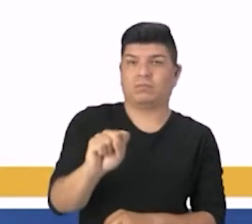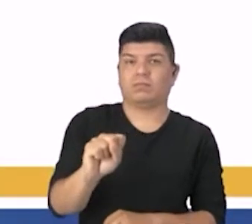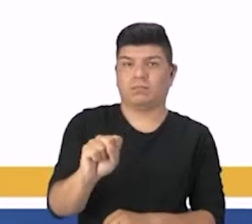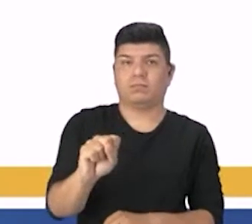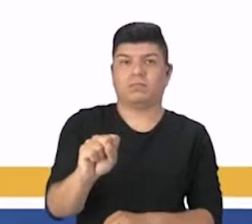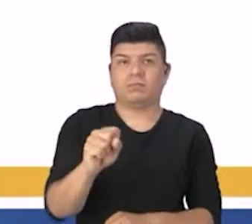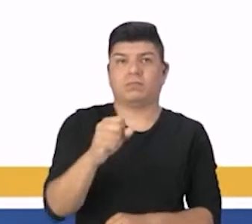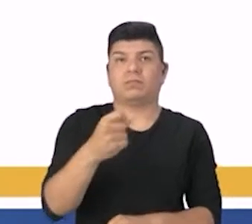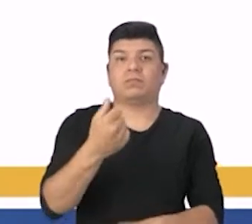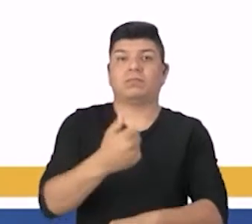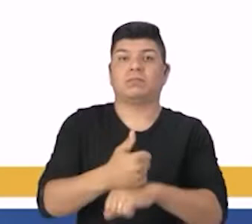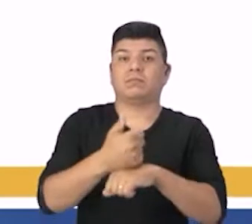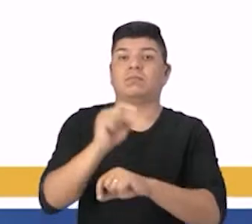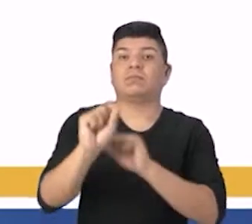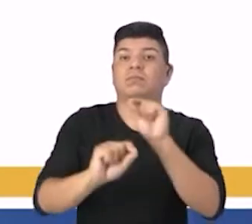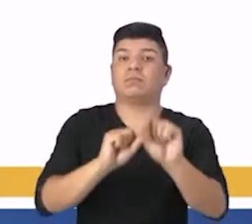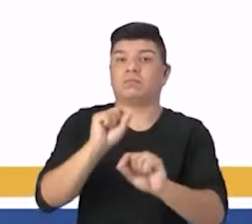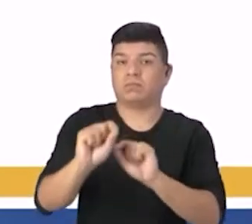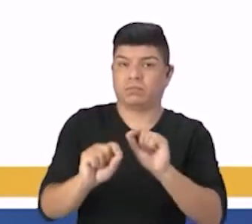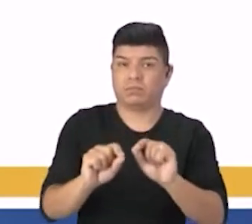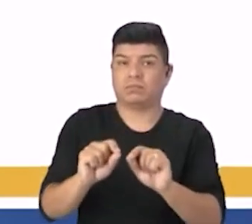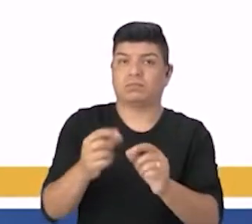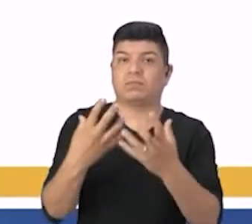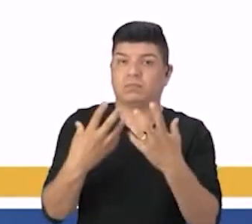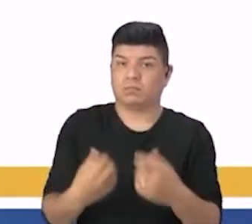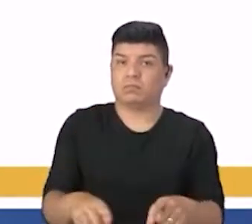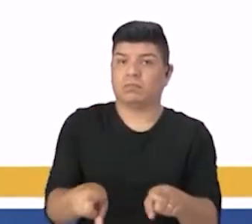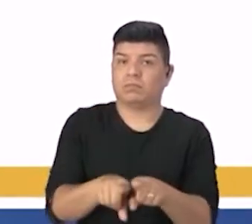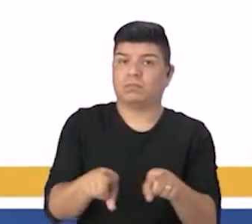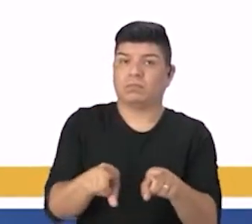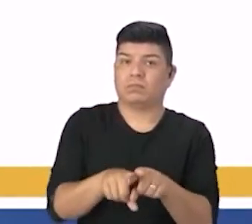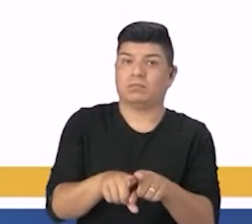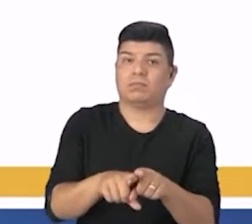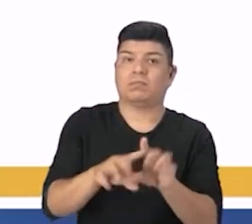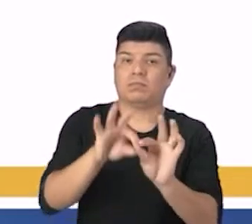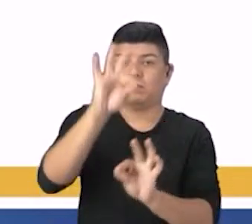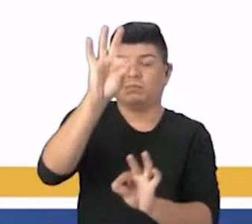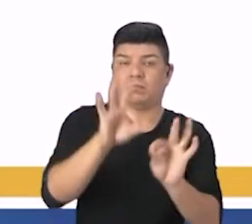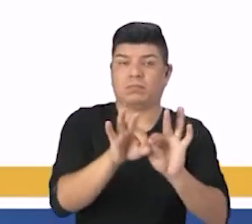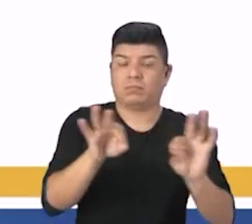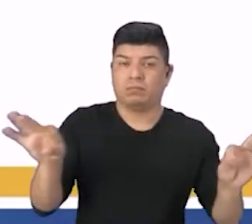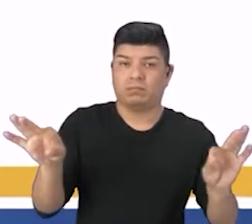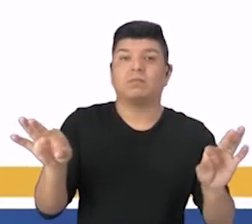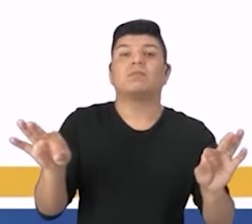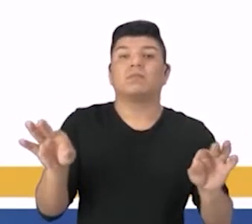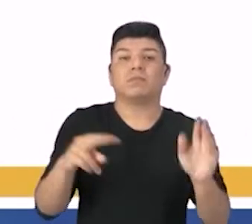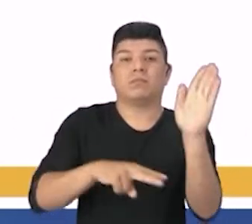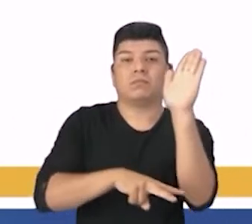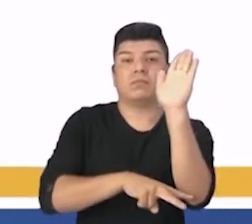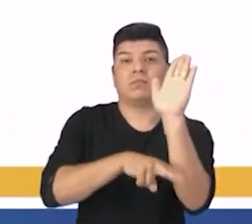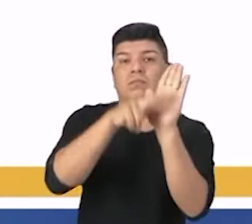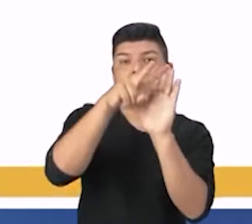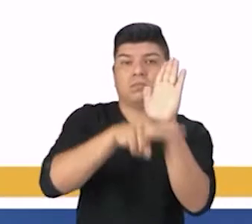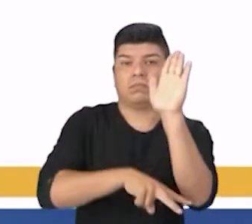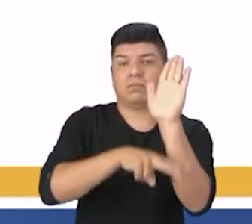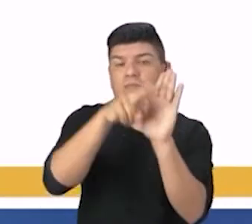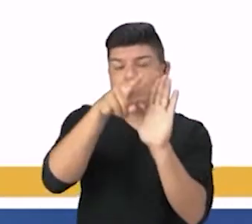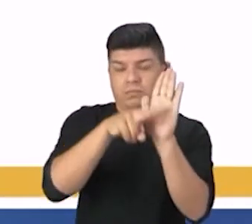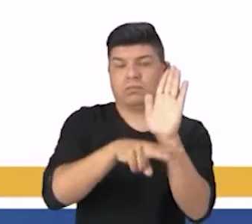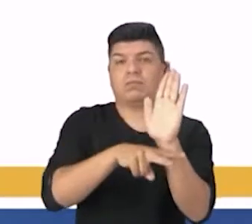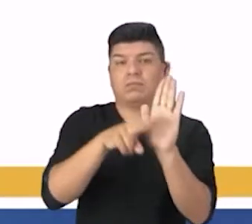peso e umidade de grãos colheita adoras medem instantaneamente o volume da produção